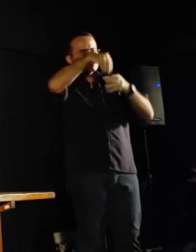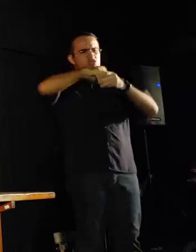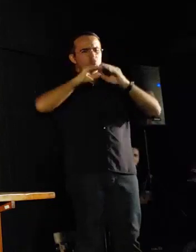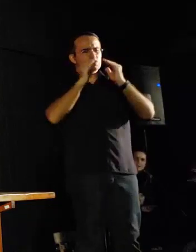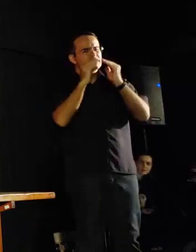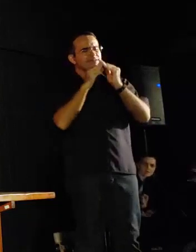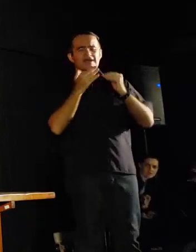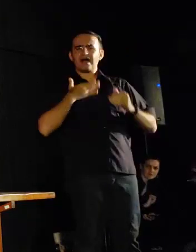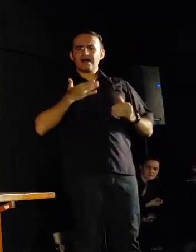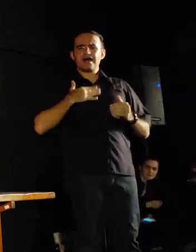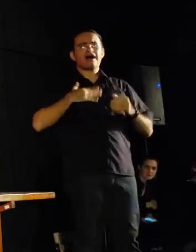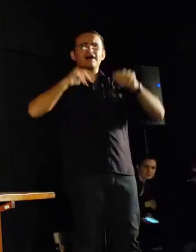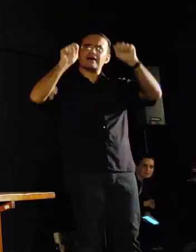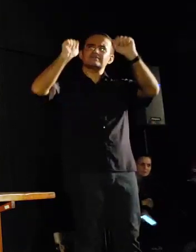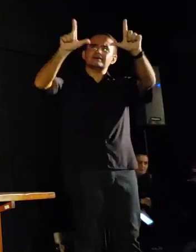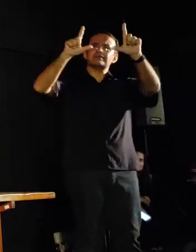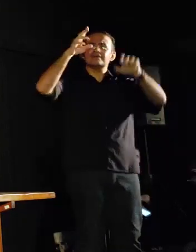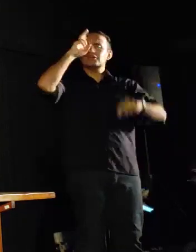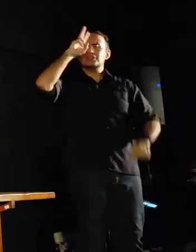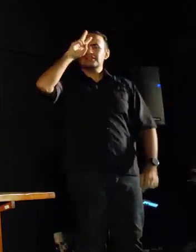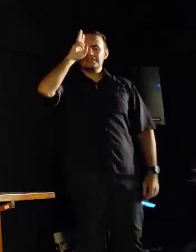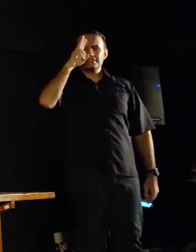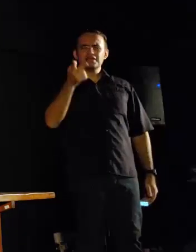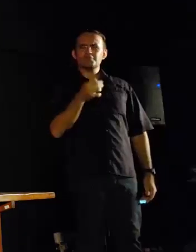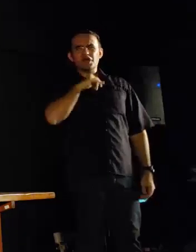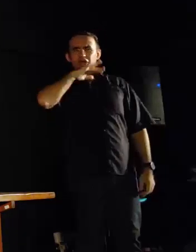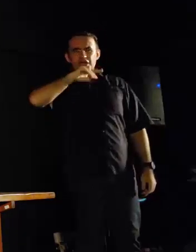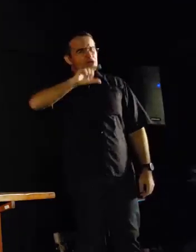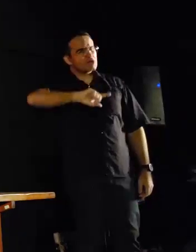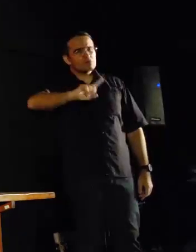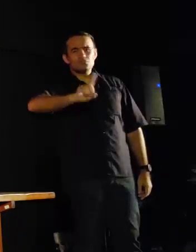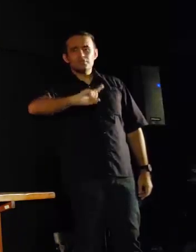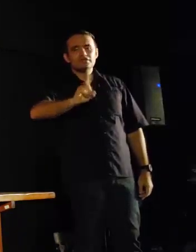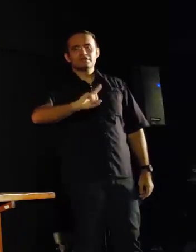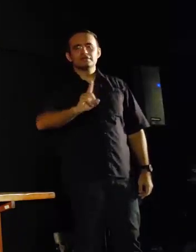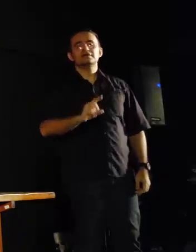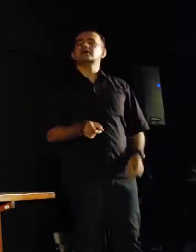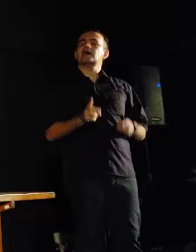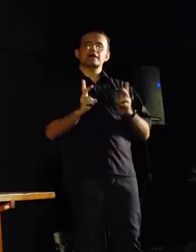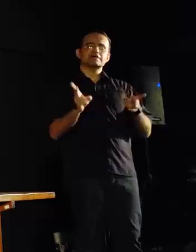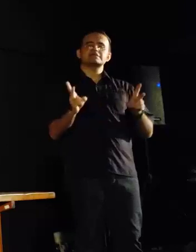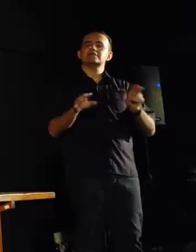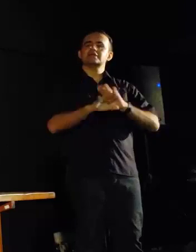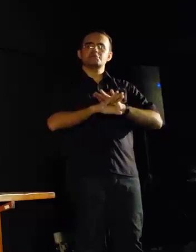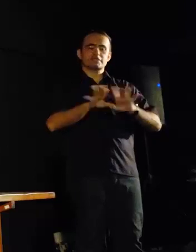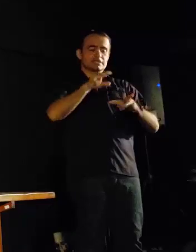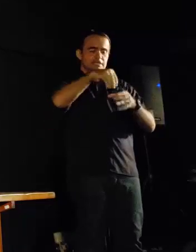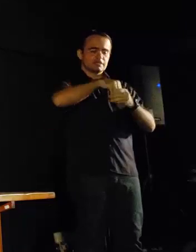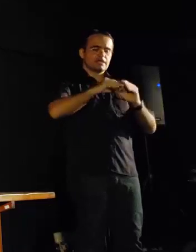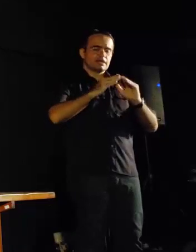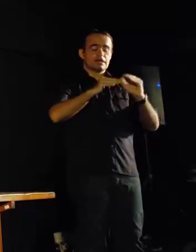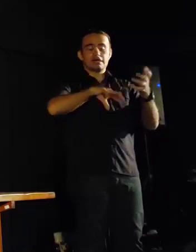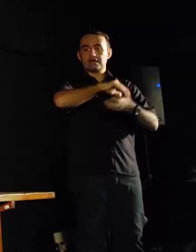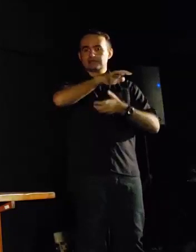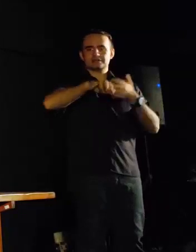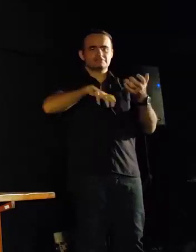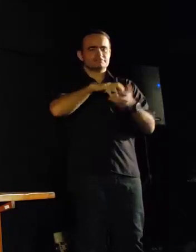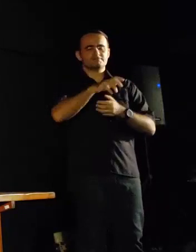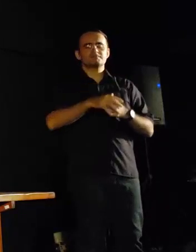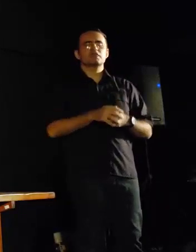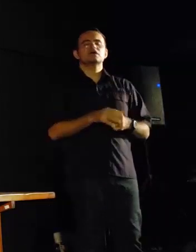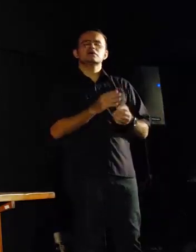Não é possível, né? Então a nossa vida foi um pouco assim sempre, né? Durante muito tempo, né?